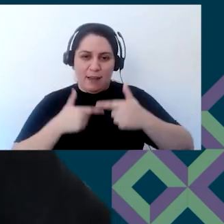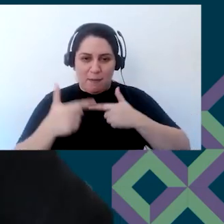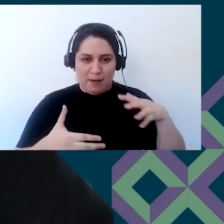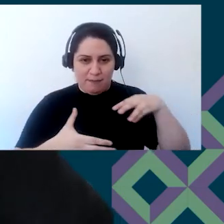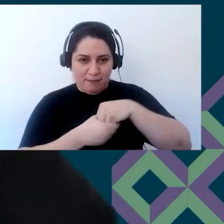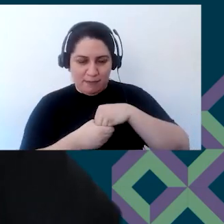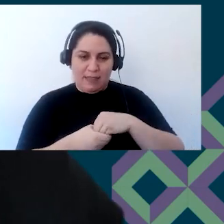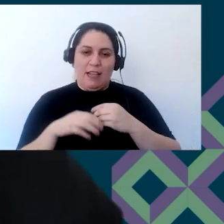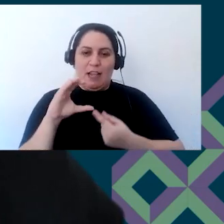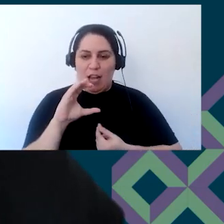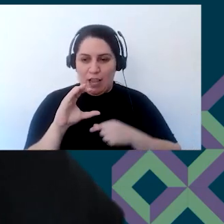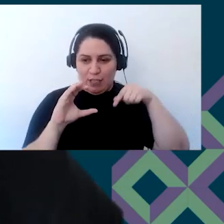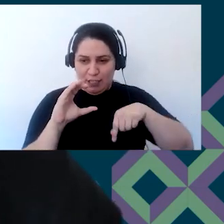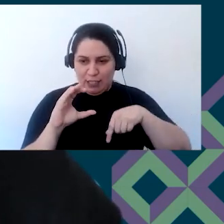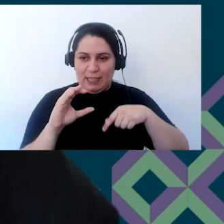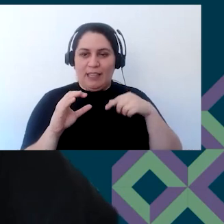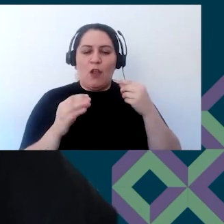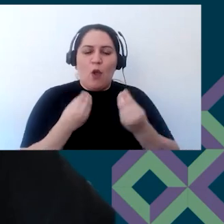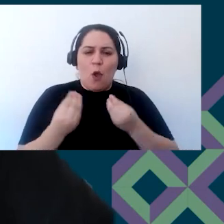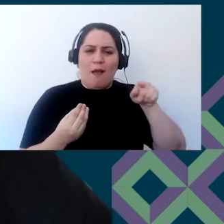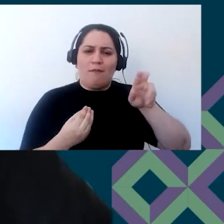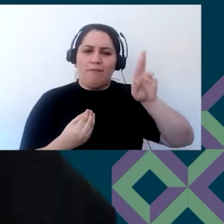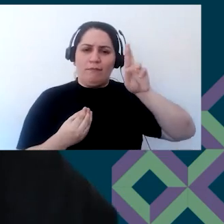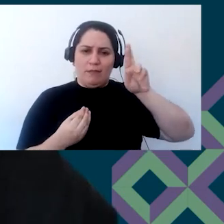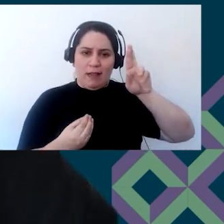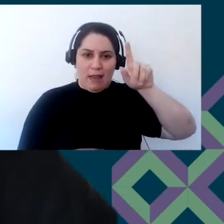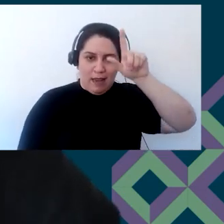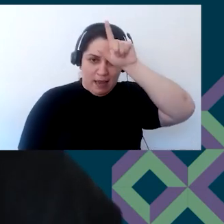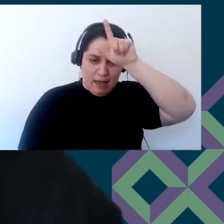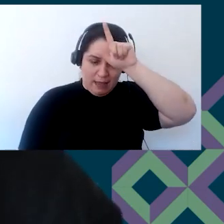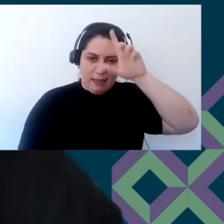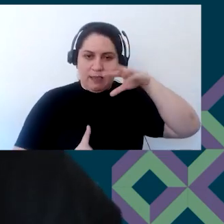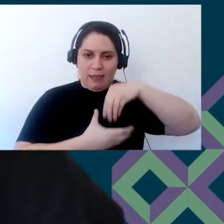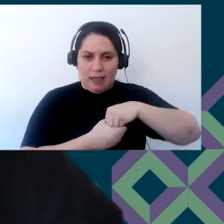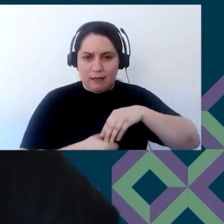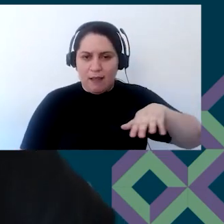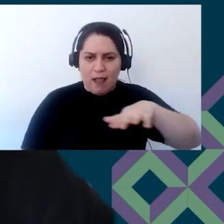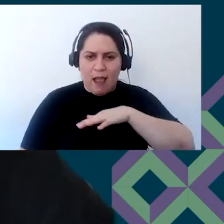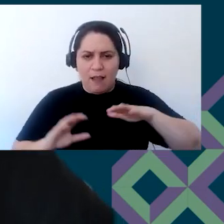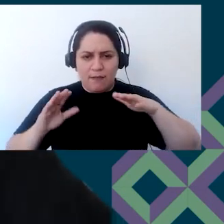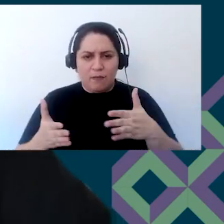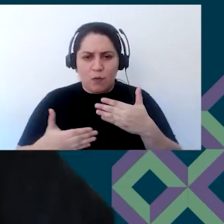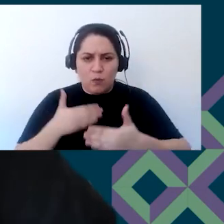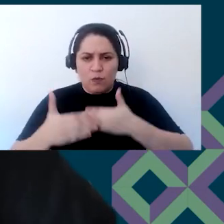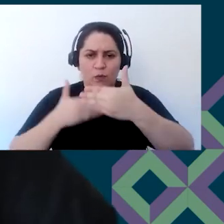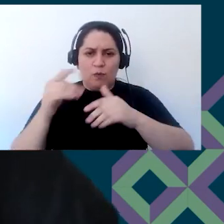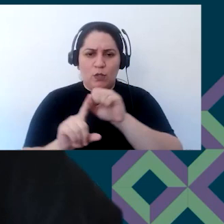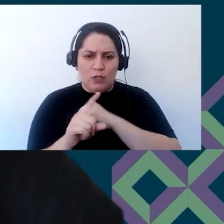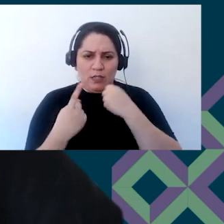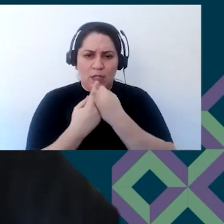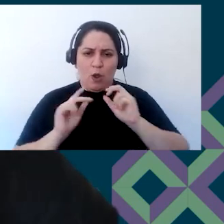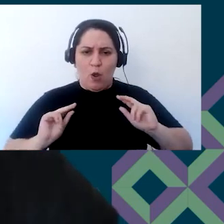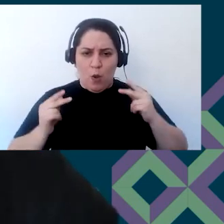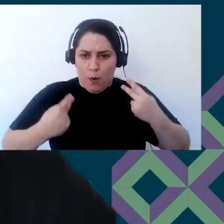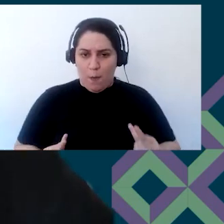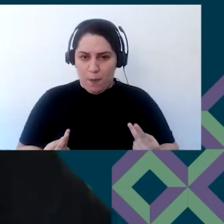dessa cliente Natura. Atualmente, ela é líder técnica em um projeto voltado para o desenvolvimento social e humano das nossas